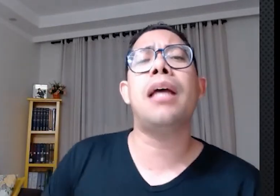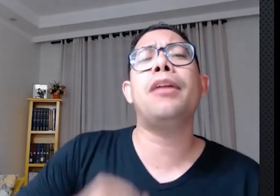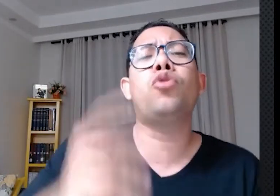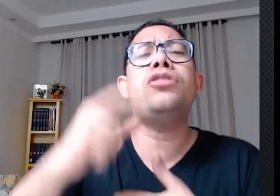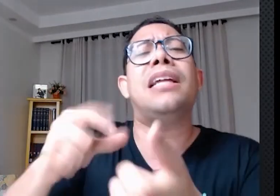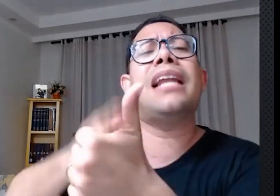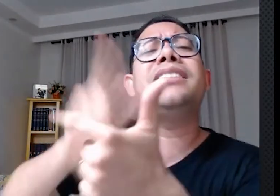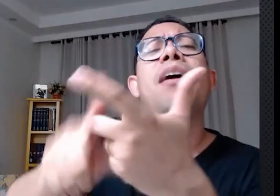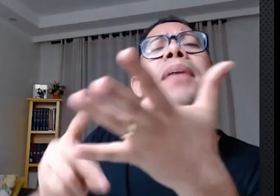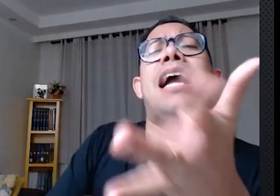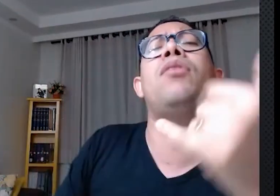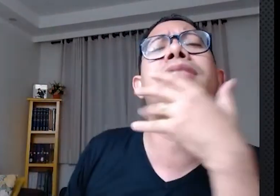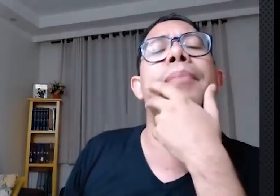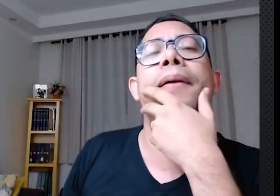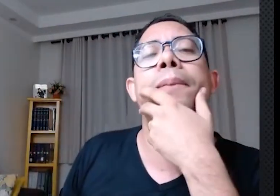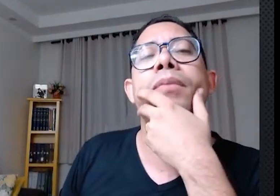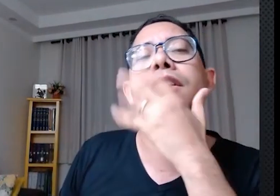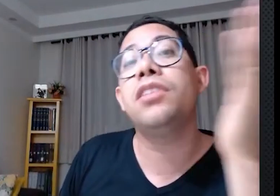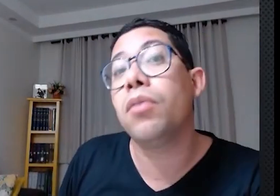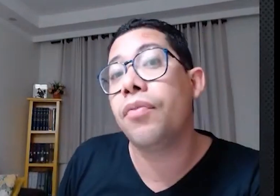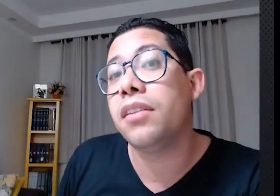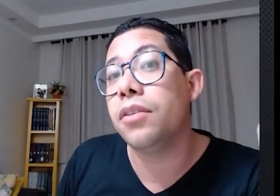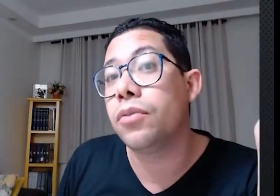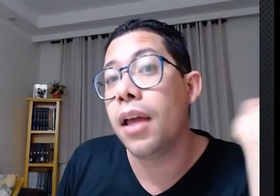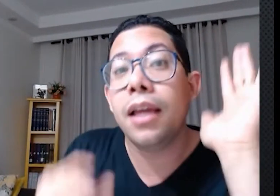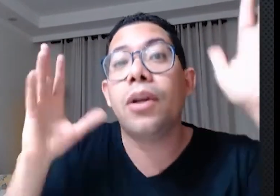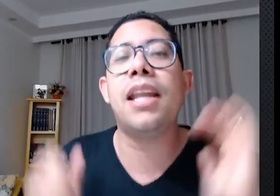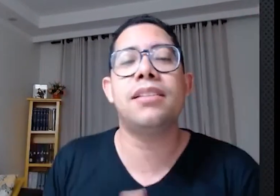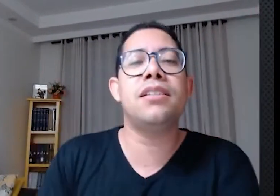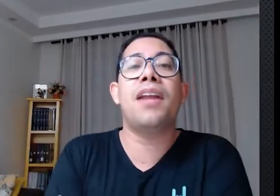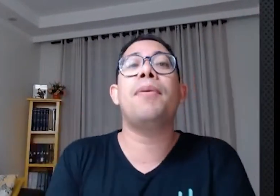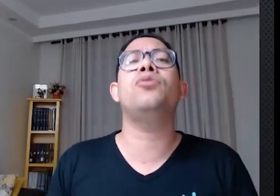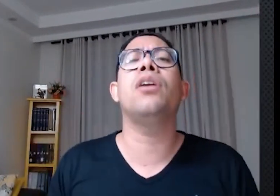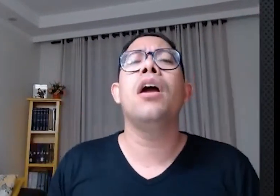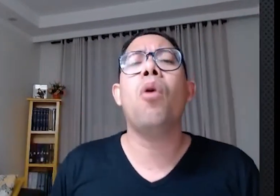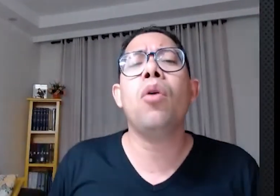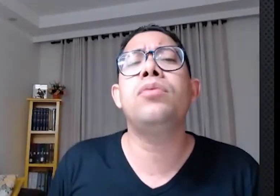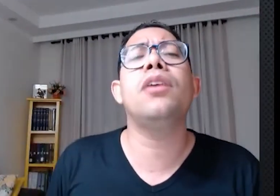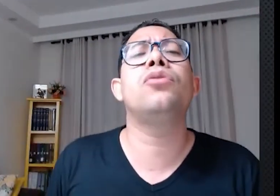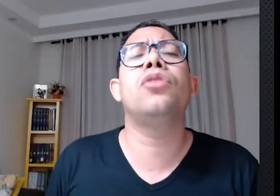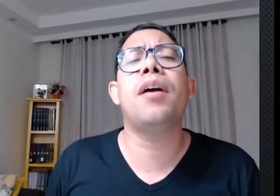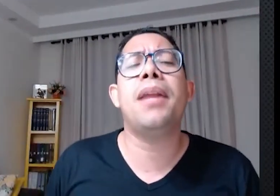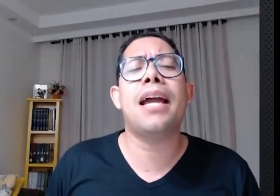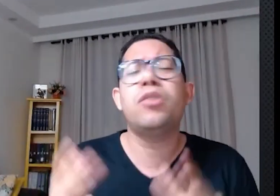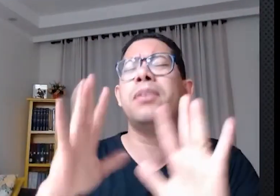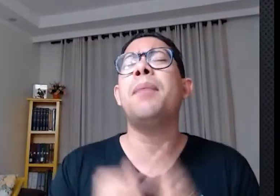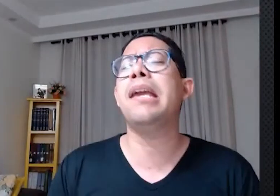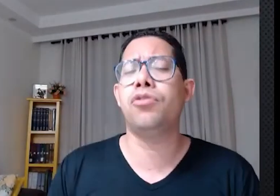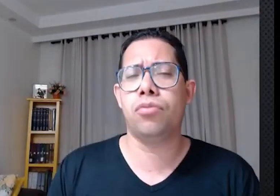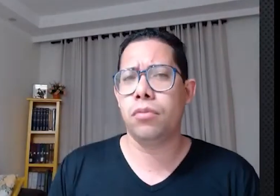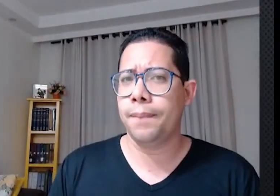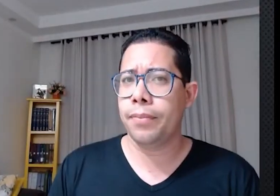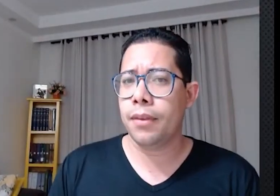eu quero saber todos os detalhes que você vai pregar, eu quero saber. Se você nunca fez isso. Então é interessante você falar, pastor, qual que é o texto que o senhor vai pregar? Eu só preciso